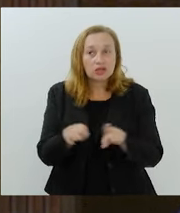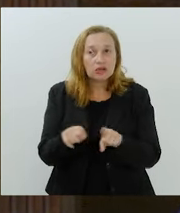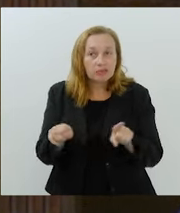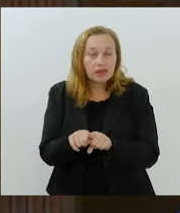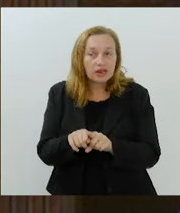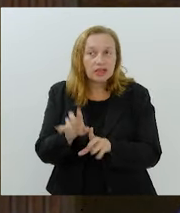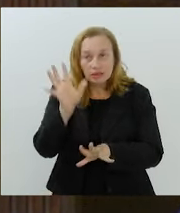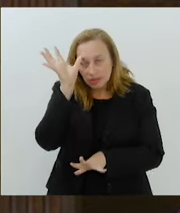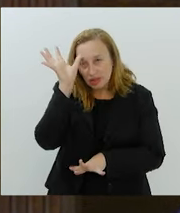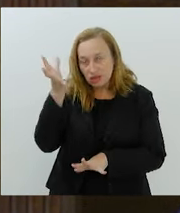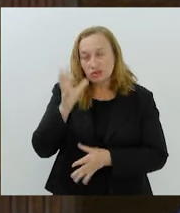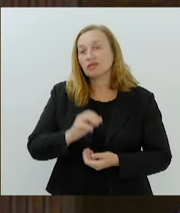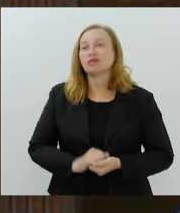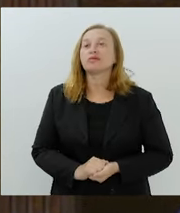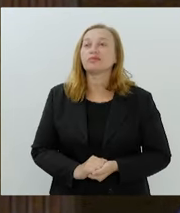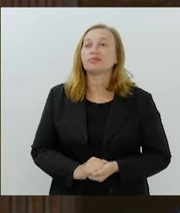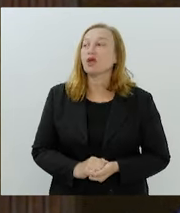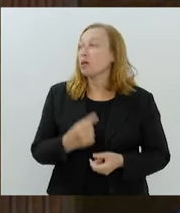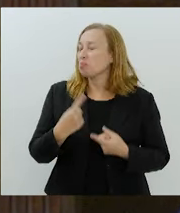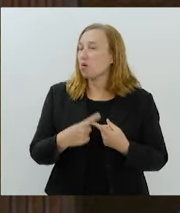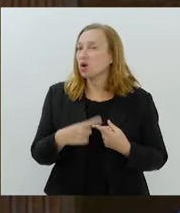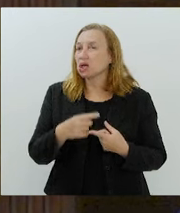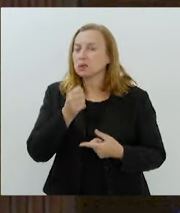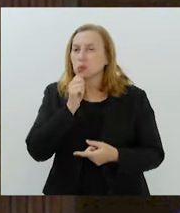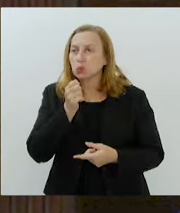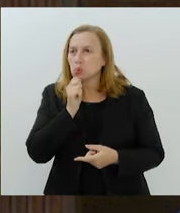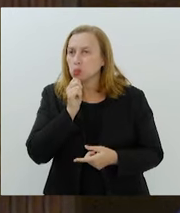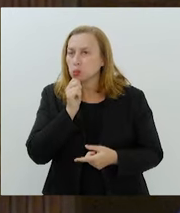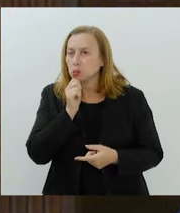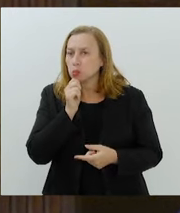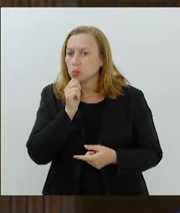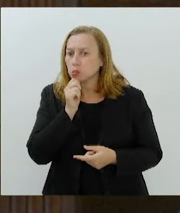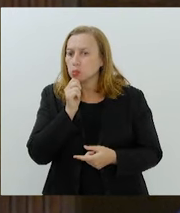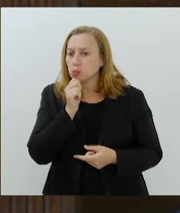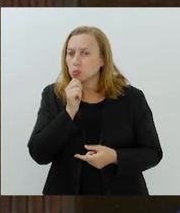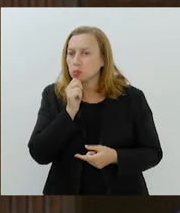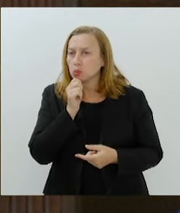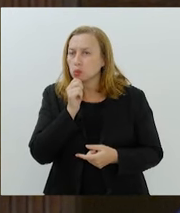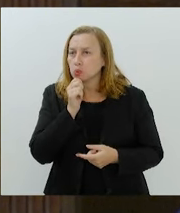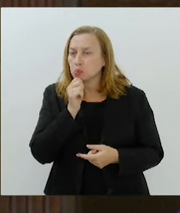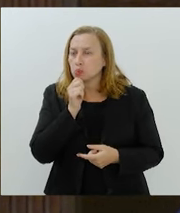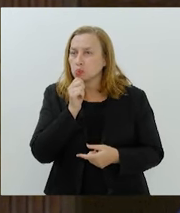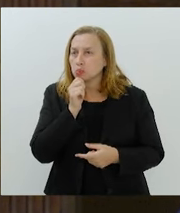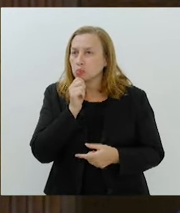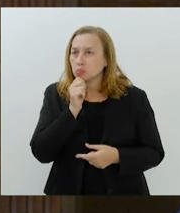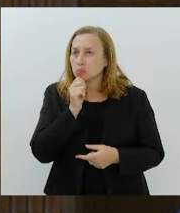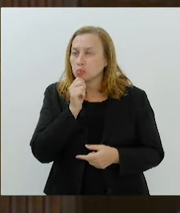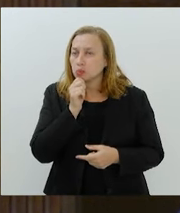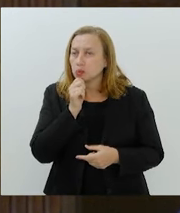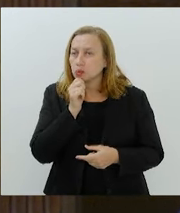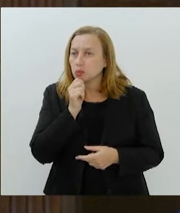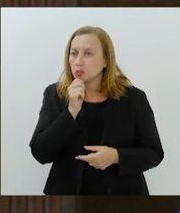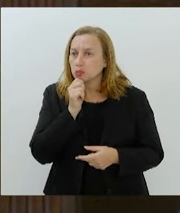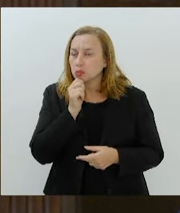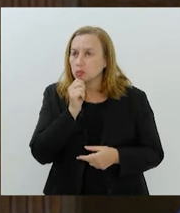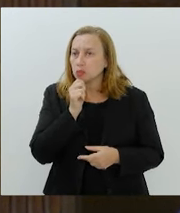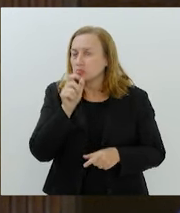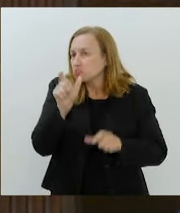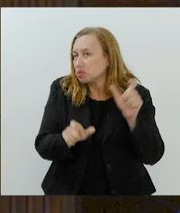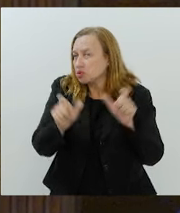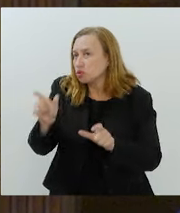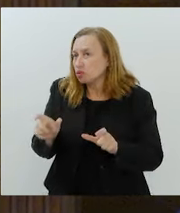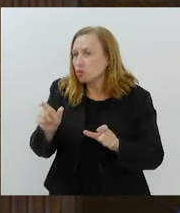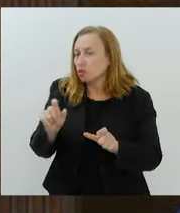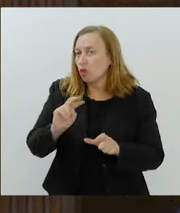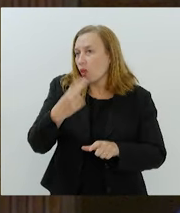solução, porque nenhuma espécie pode encontrar satisfação